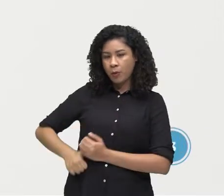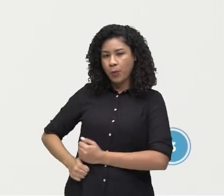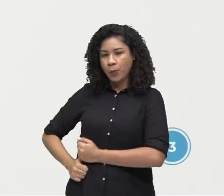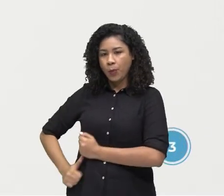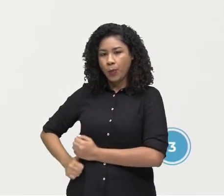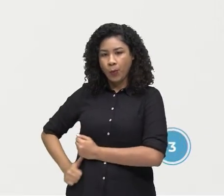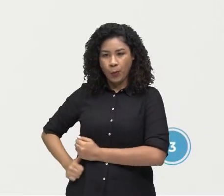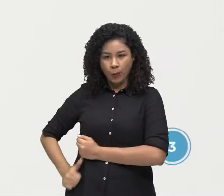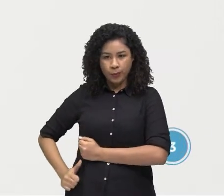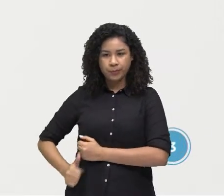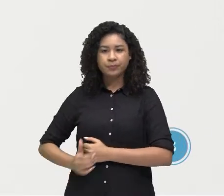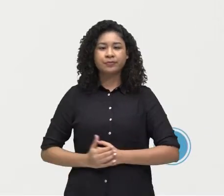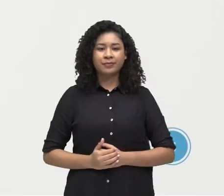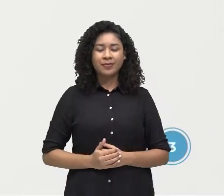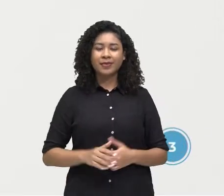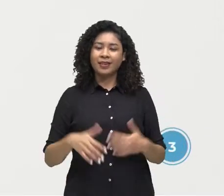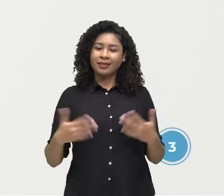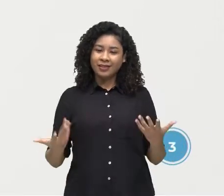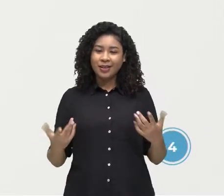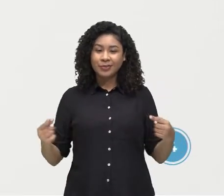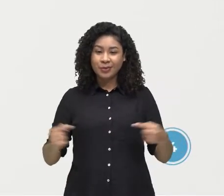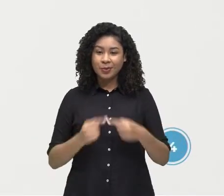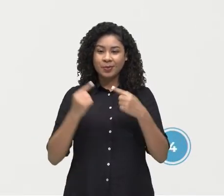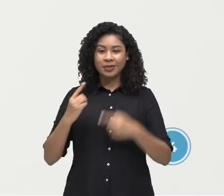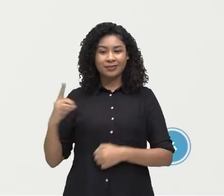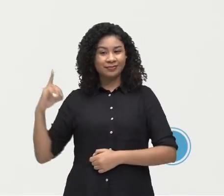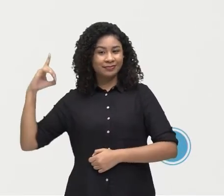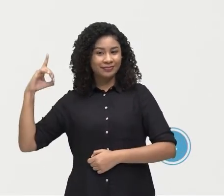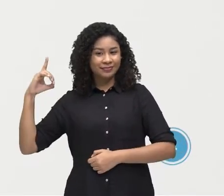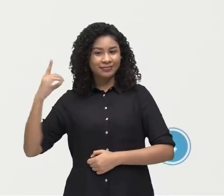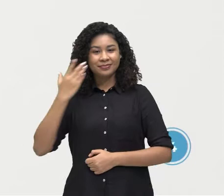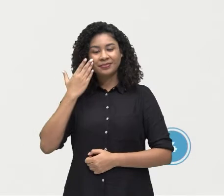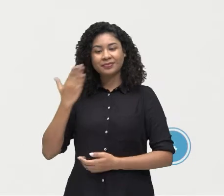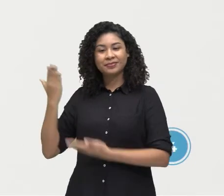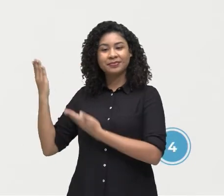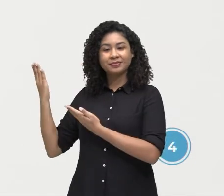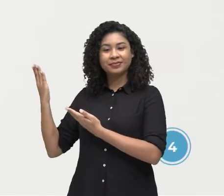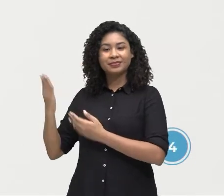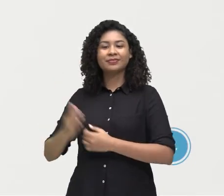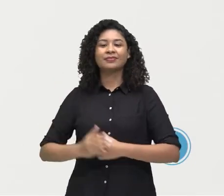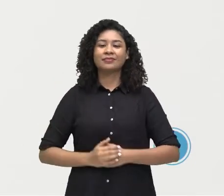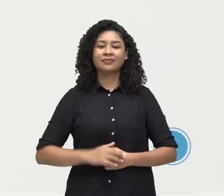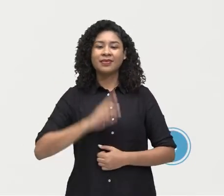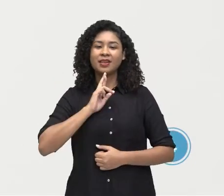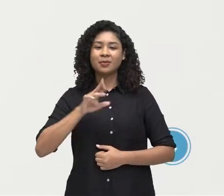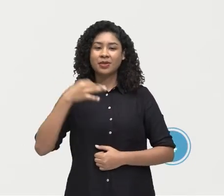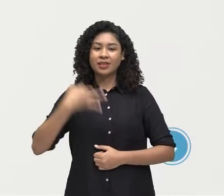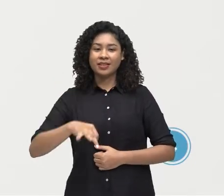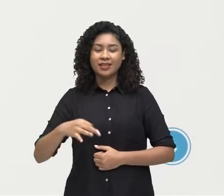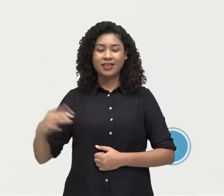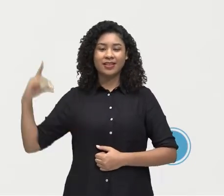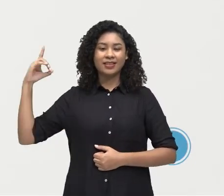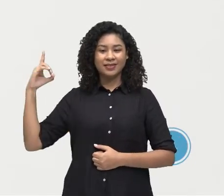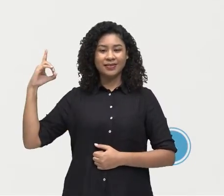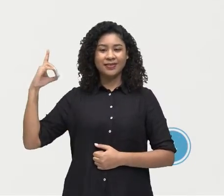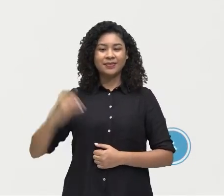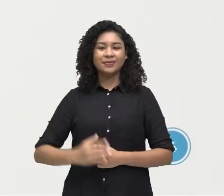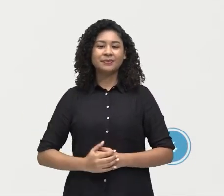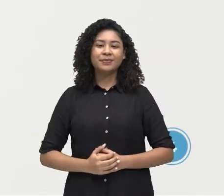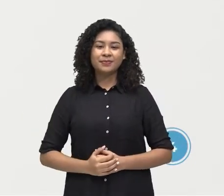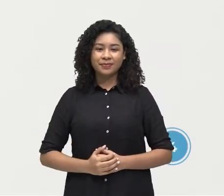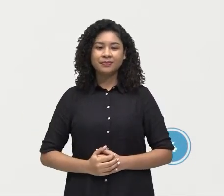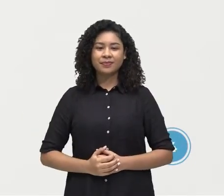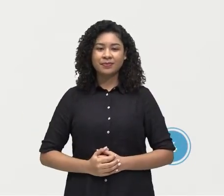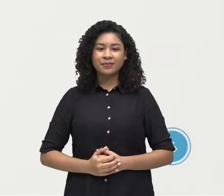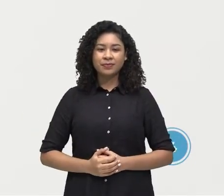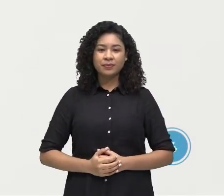está relacionado aí com a absorção de água. E para a gente conferir, aí está o nosso gabarito. Nossa resposta correta é a letra D, né, a absorção